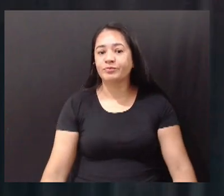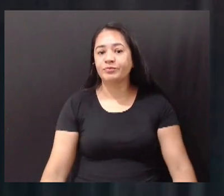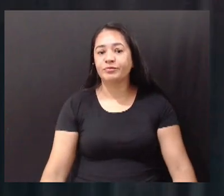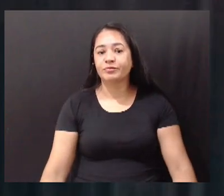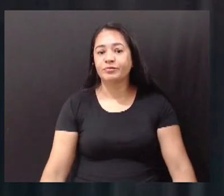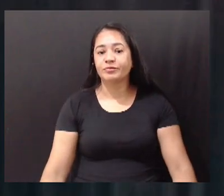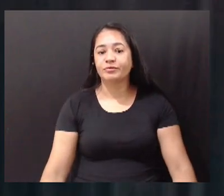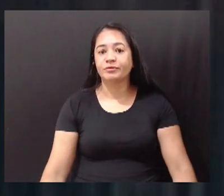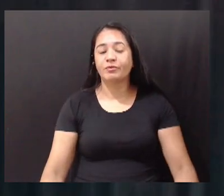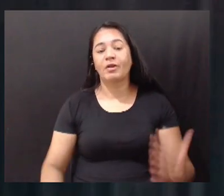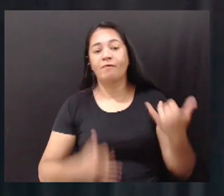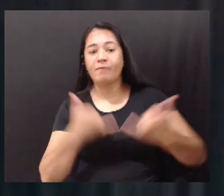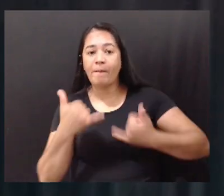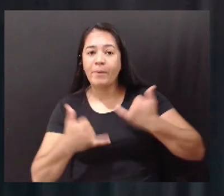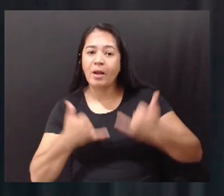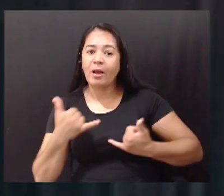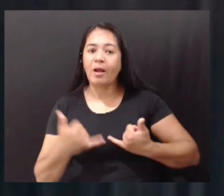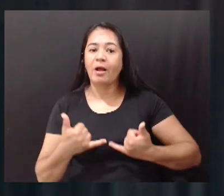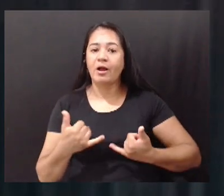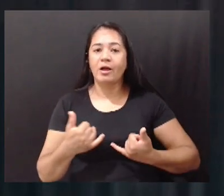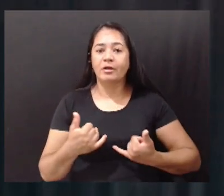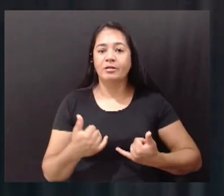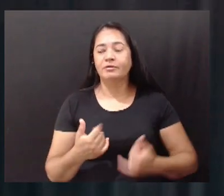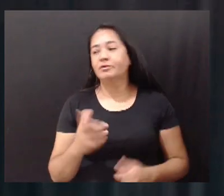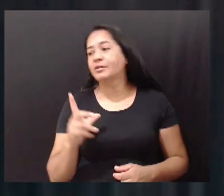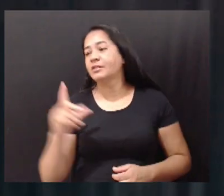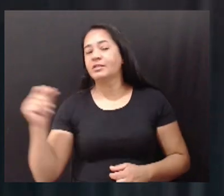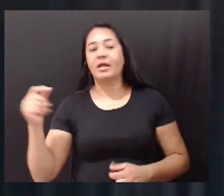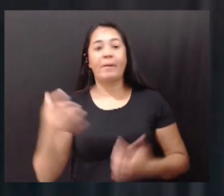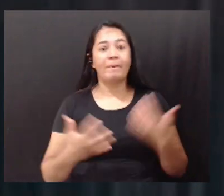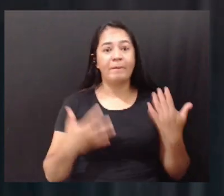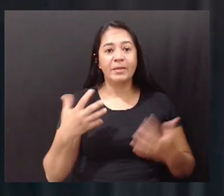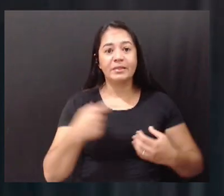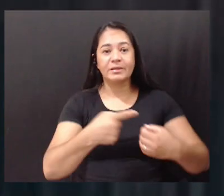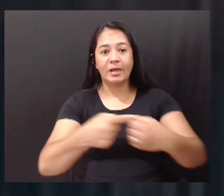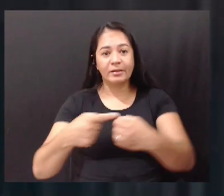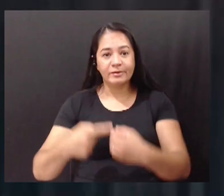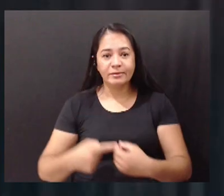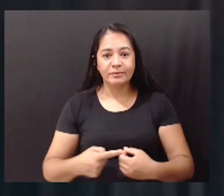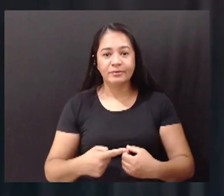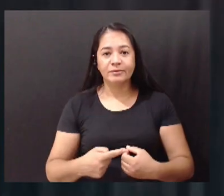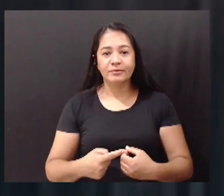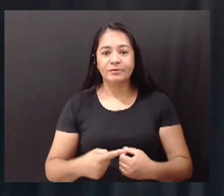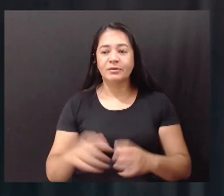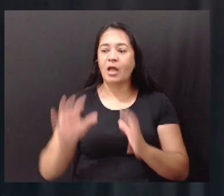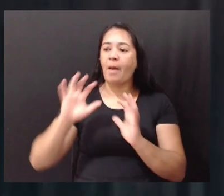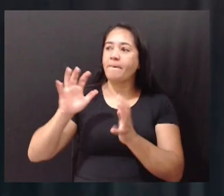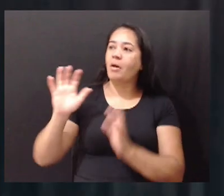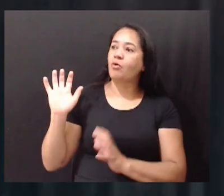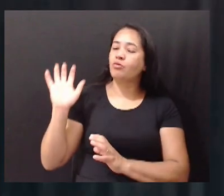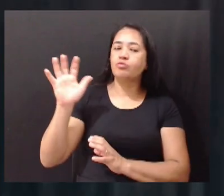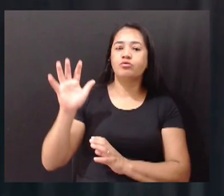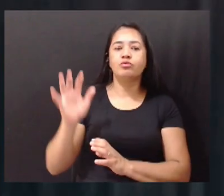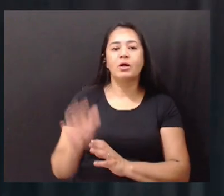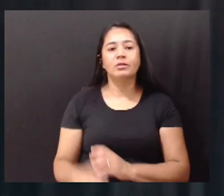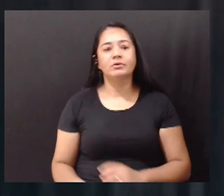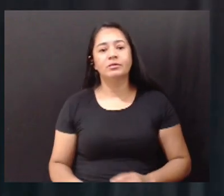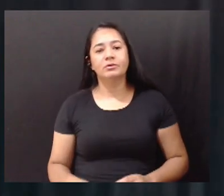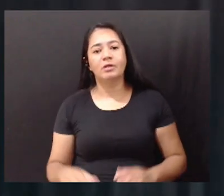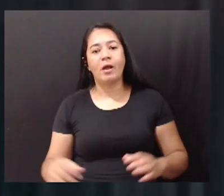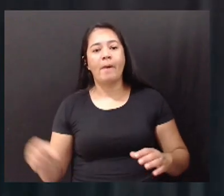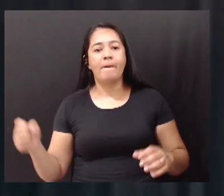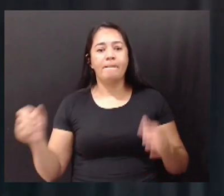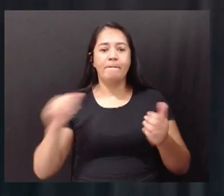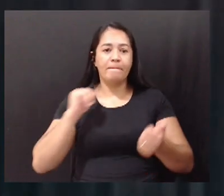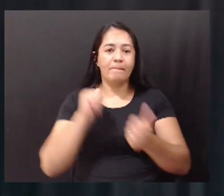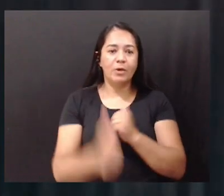jogo, vamos sair, dar uma volta pela cidade, e jogar bola, desenhar. Isso mesmo no caso de